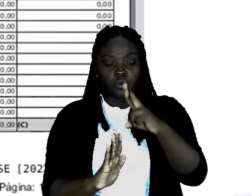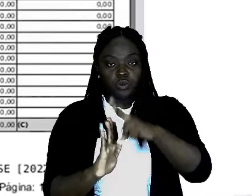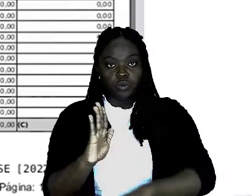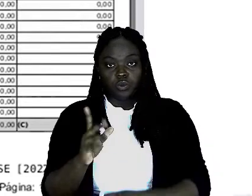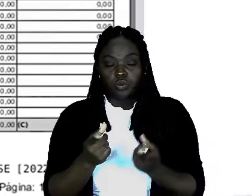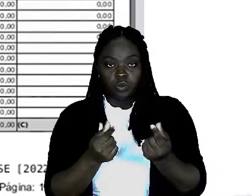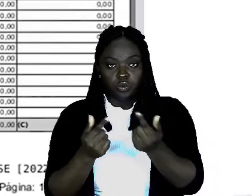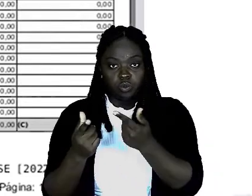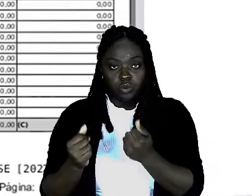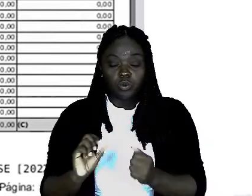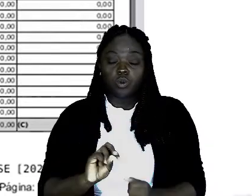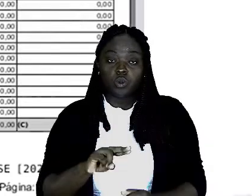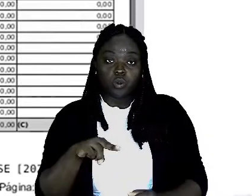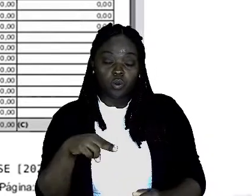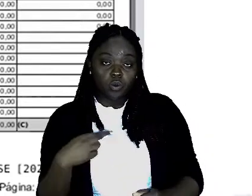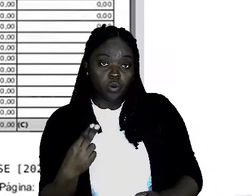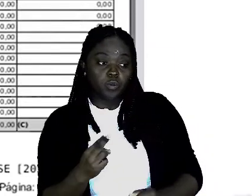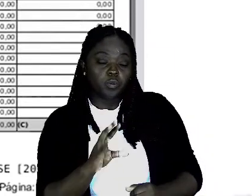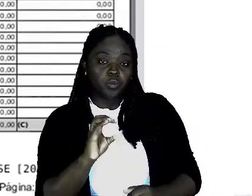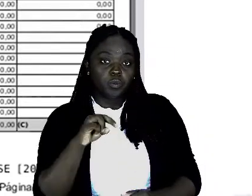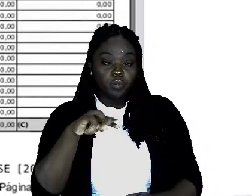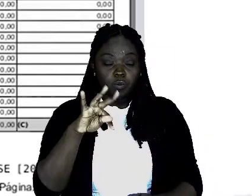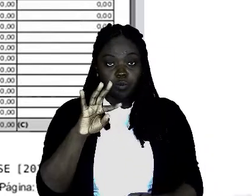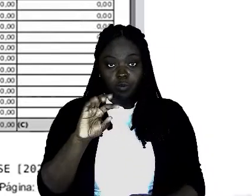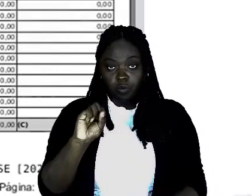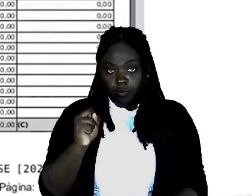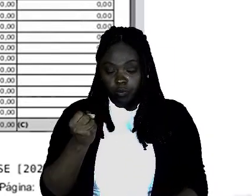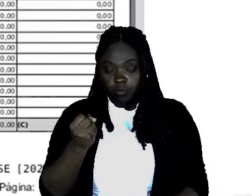de contas, conforme o caso.